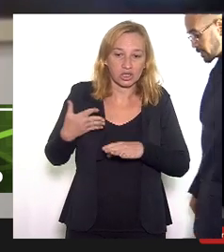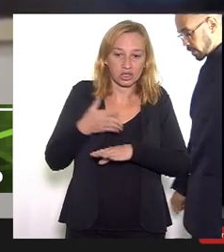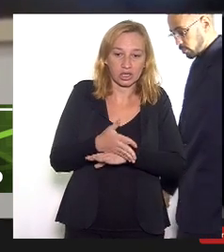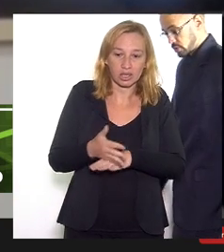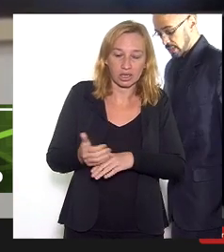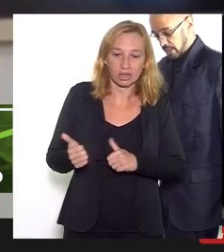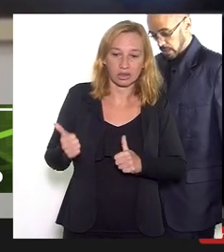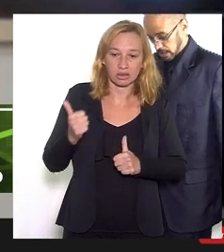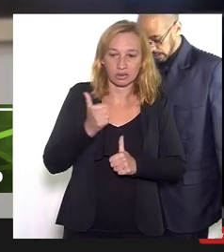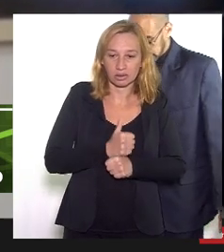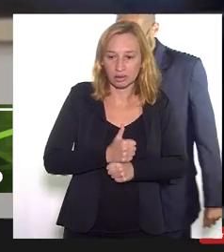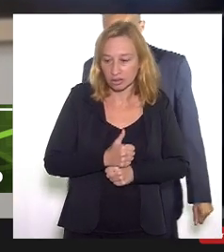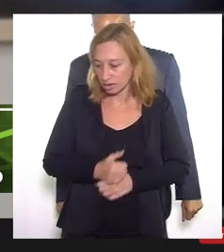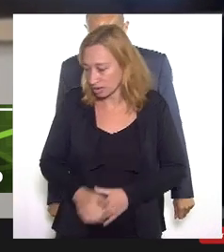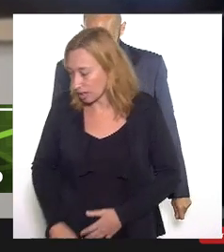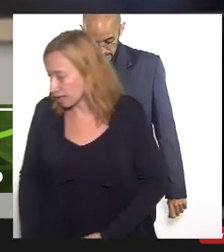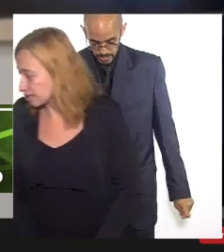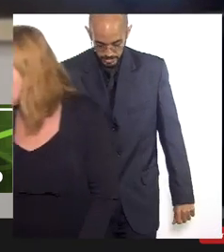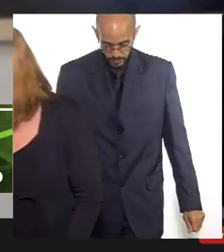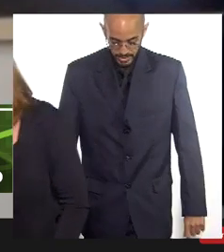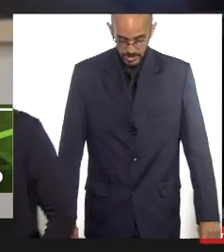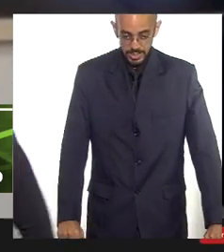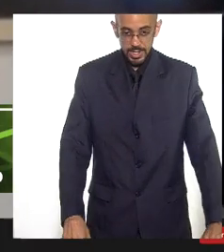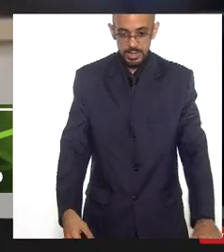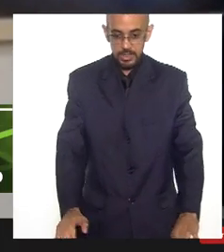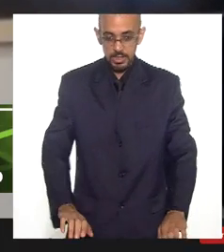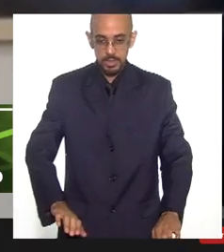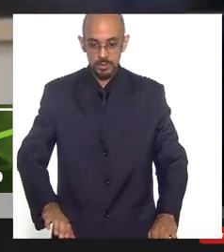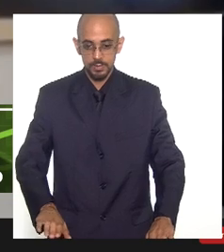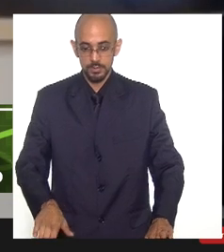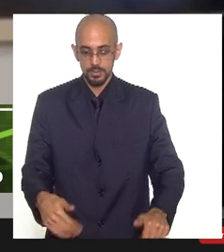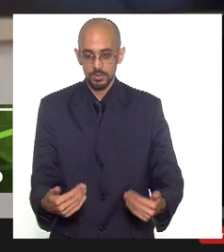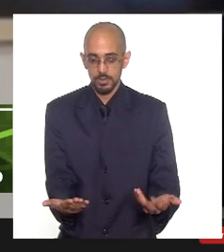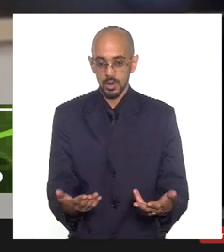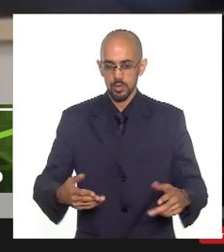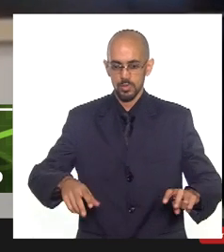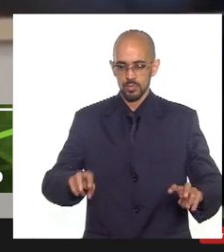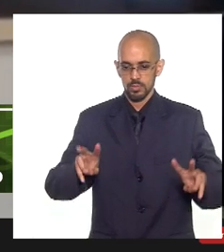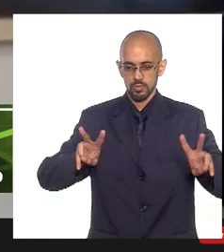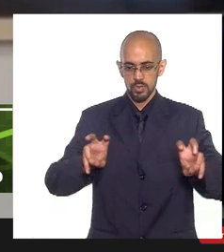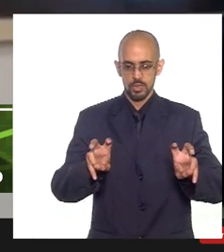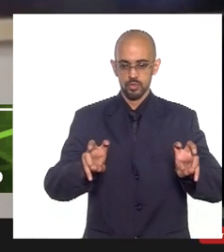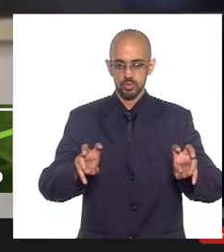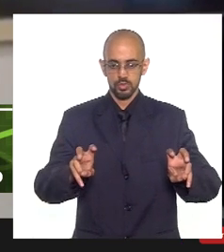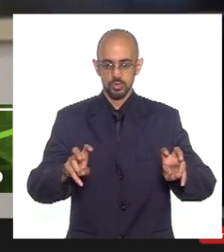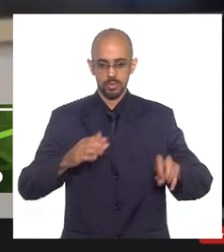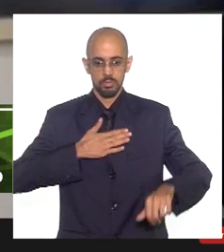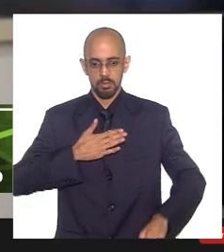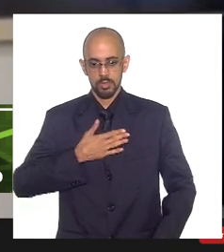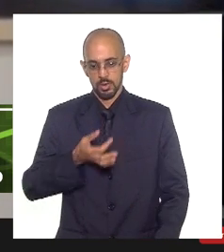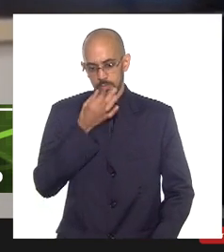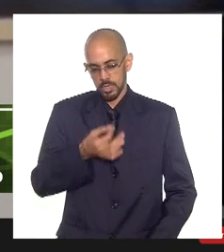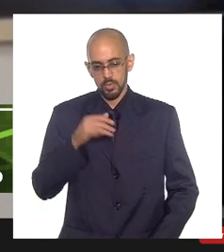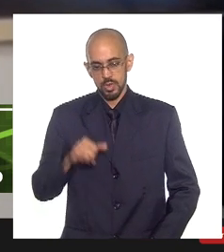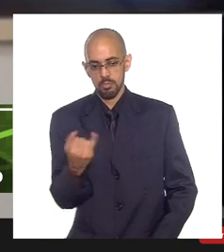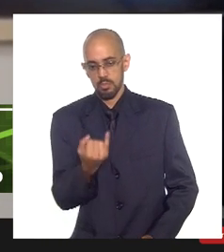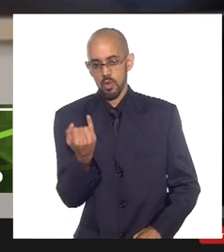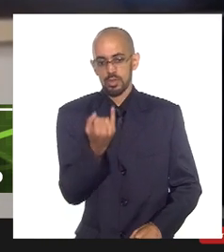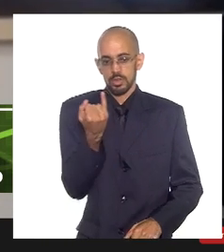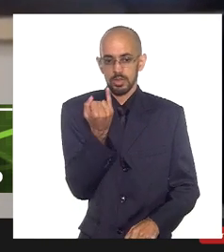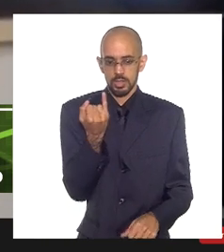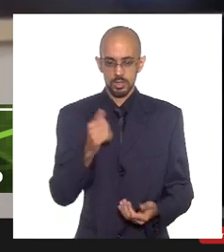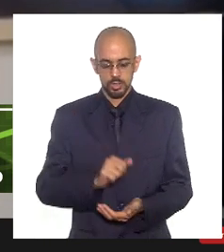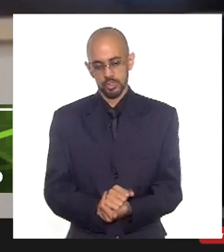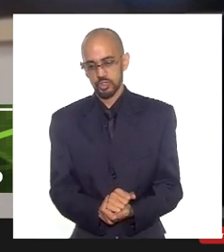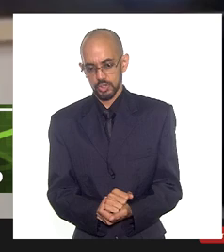a uma pauta que me pareça ser uma pauta relevante a questão do auxílio alimentação que o deputado Sefer